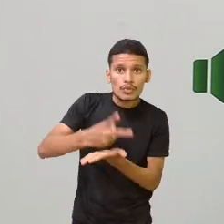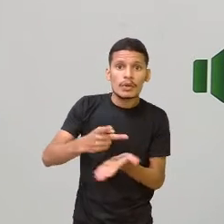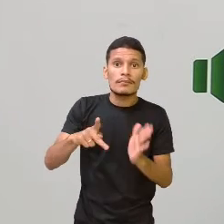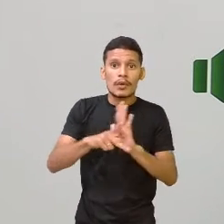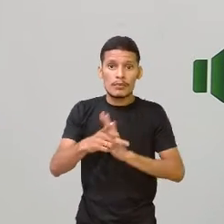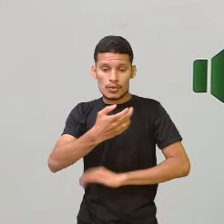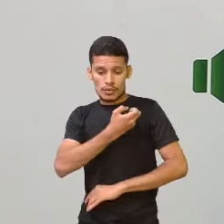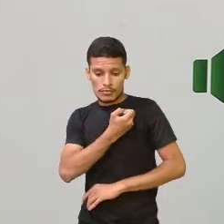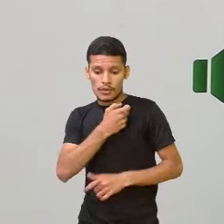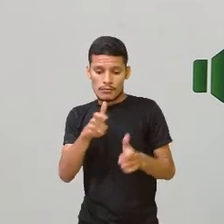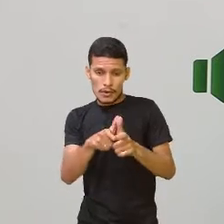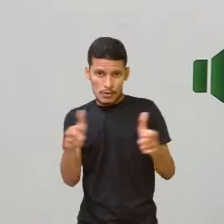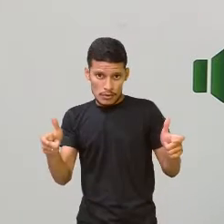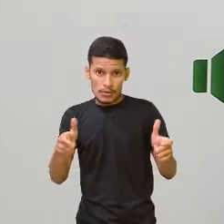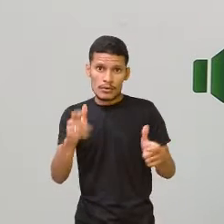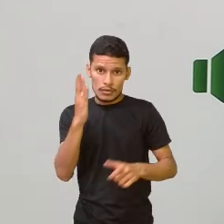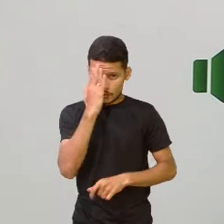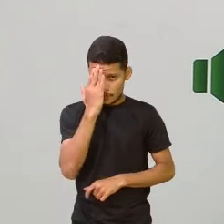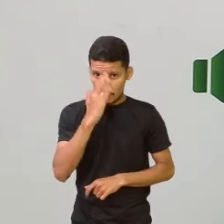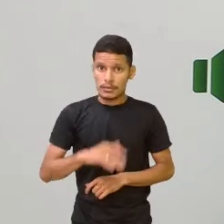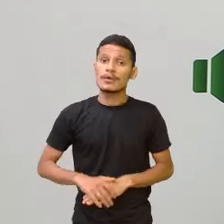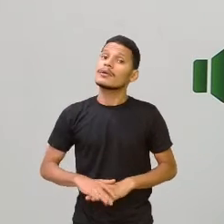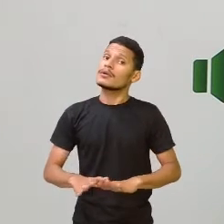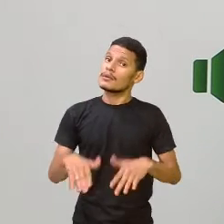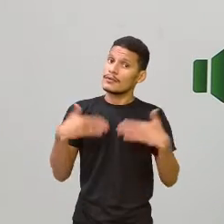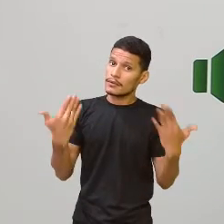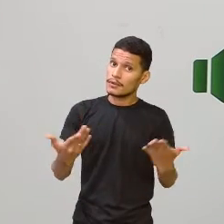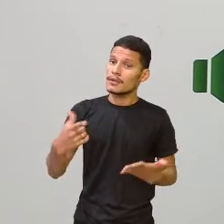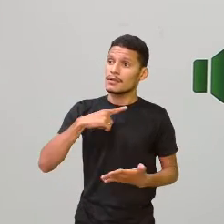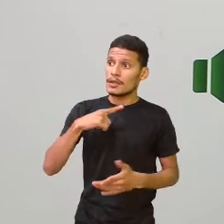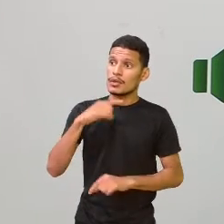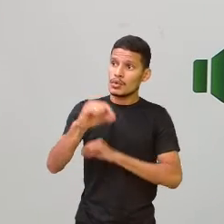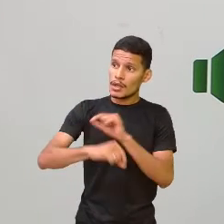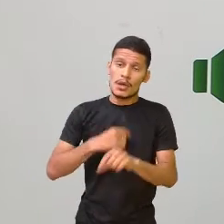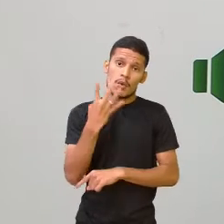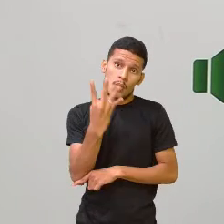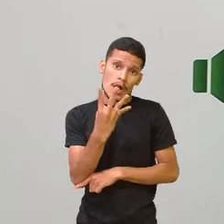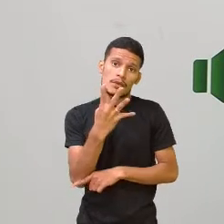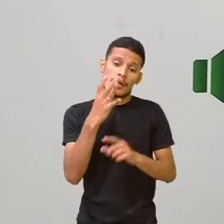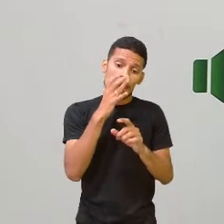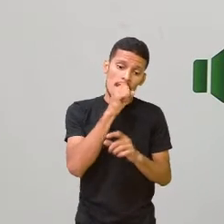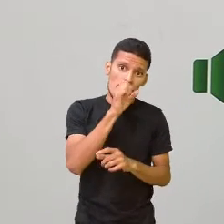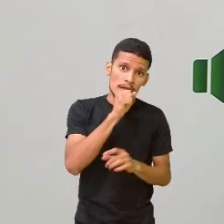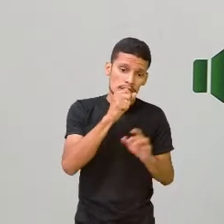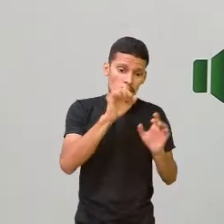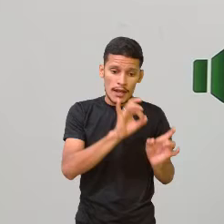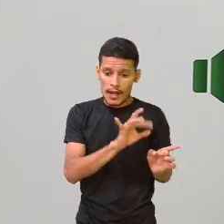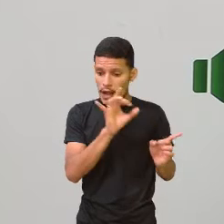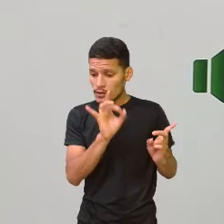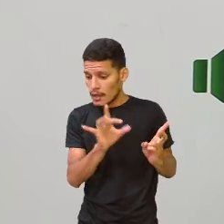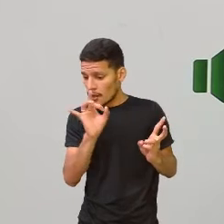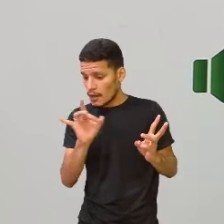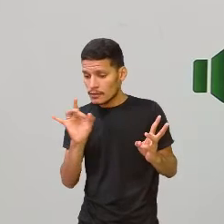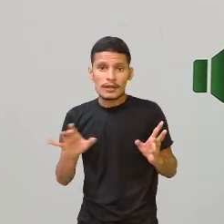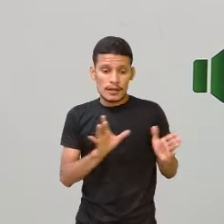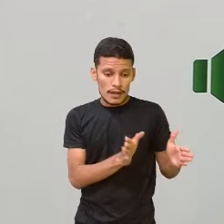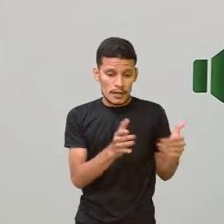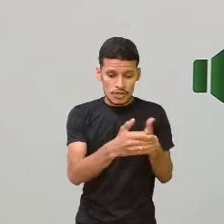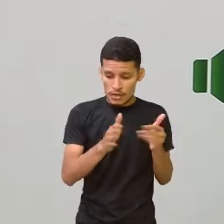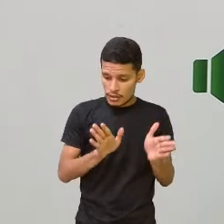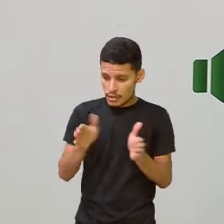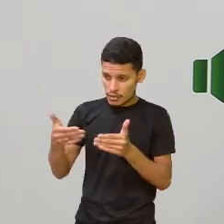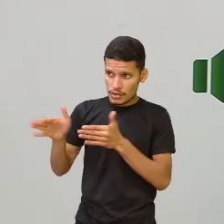números maiores, não é isso? Então, eu vou ter 4 laranjas em cada caixa. Vê que